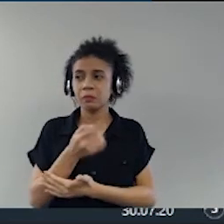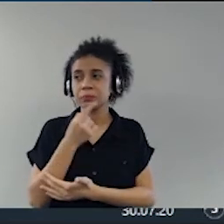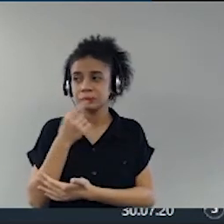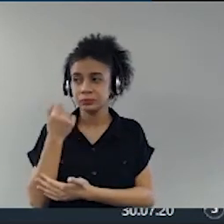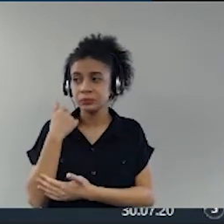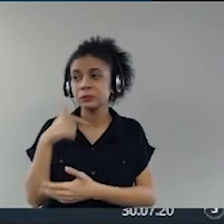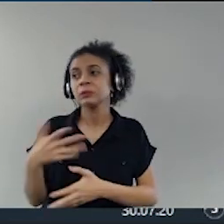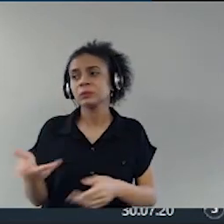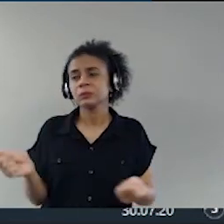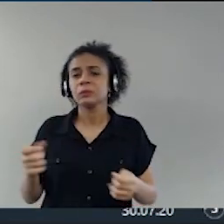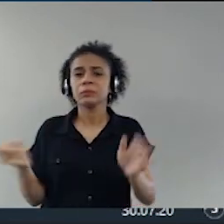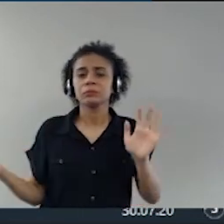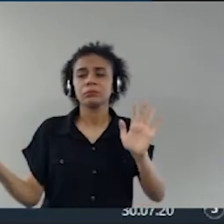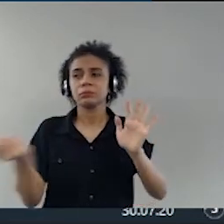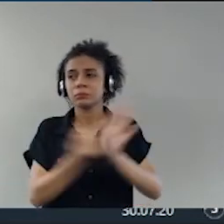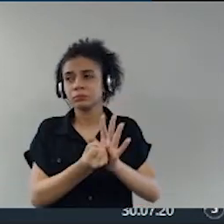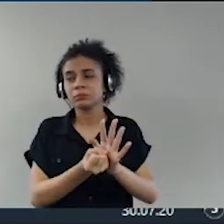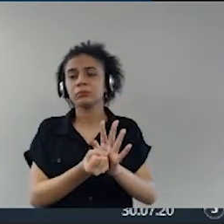Então, isso dá um marco